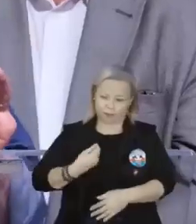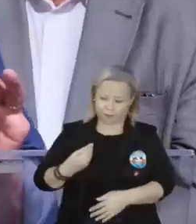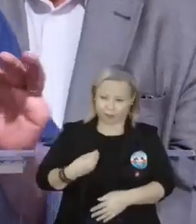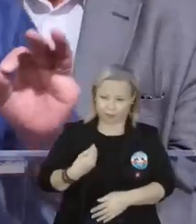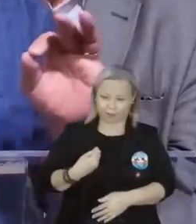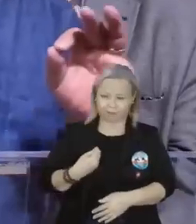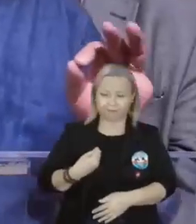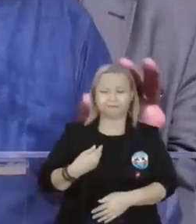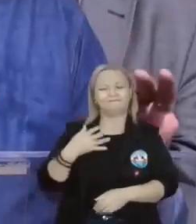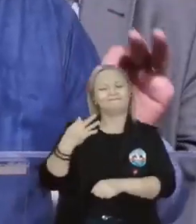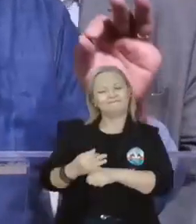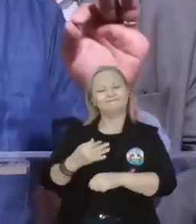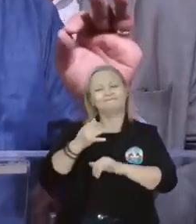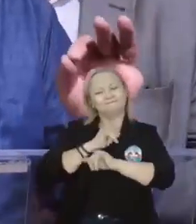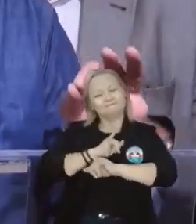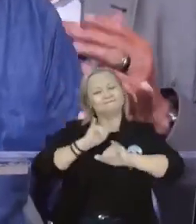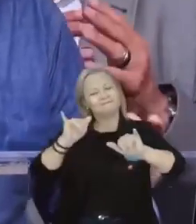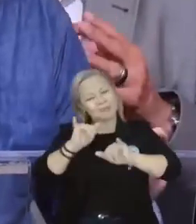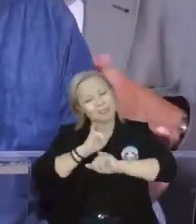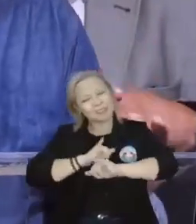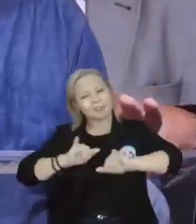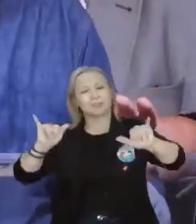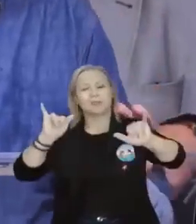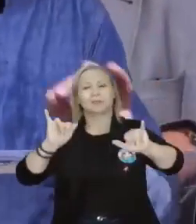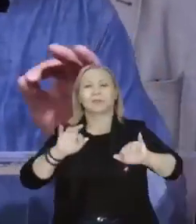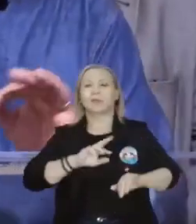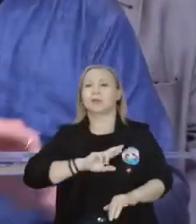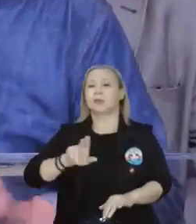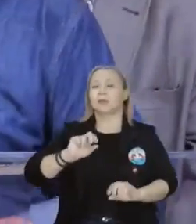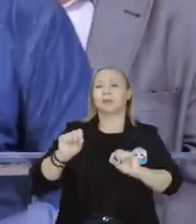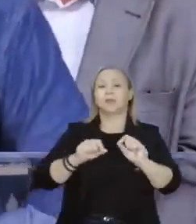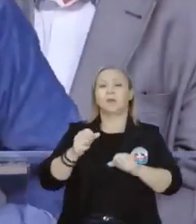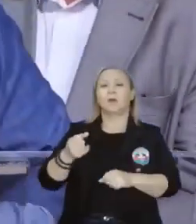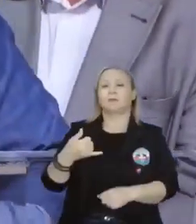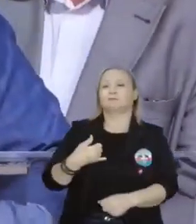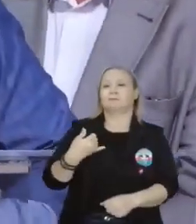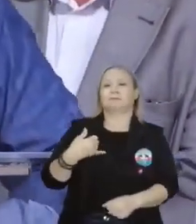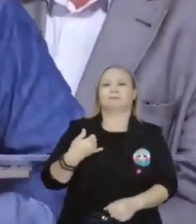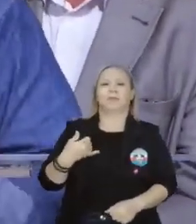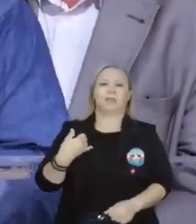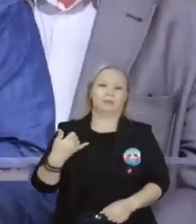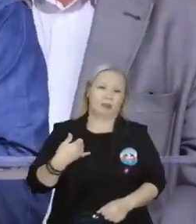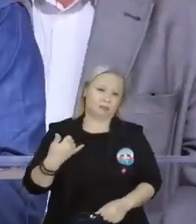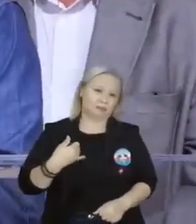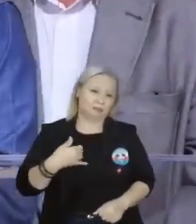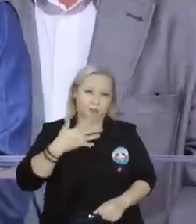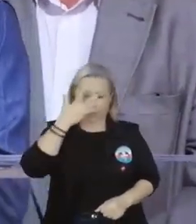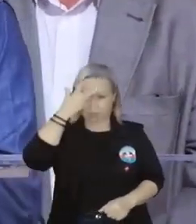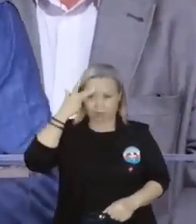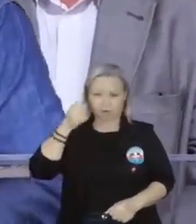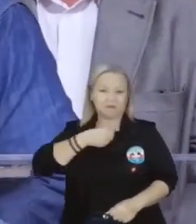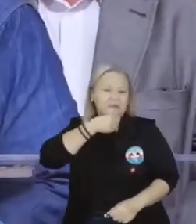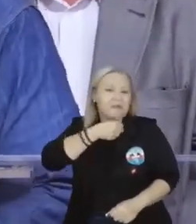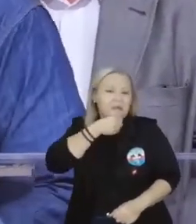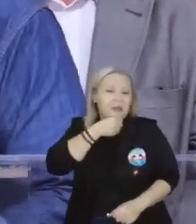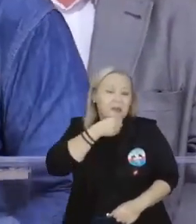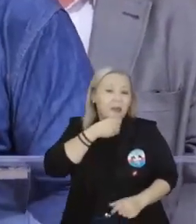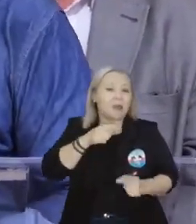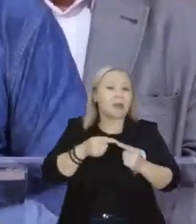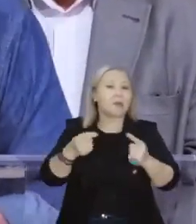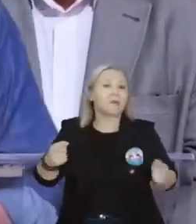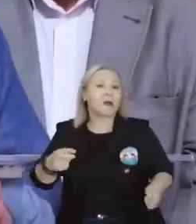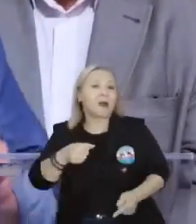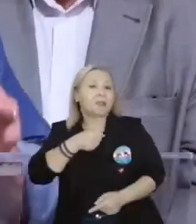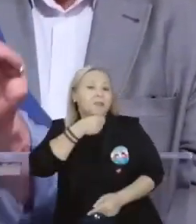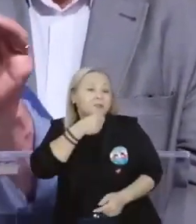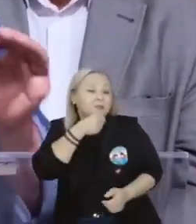a quantidade de anos que uma pessoa tem que envelhece a pessoa. O que envelhece uma pessoa